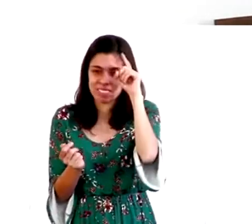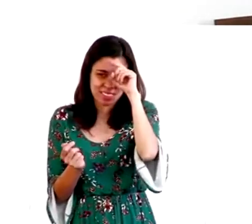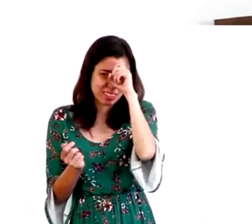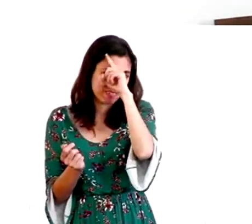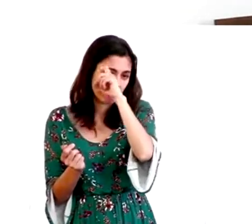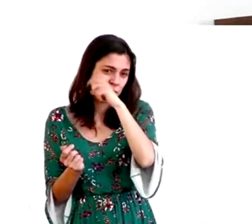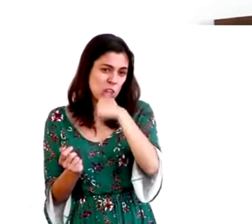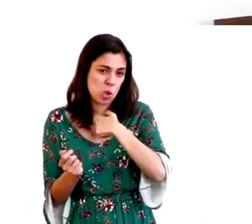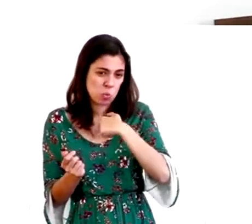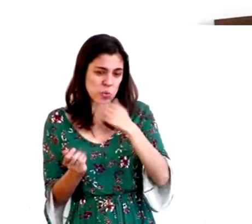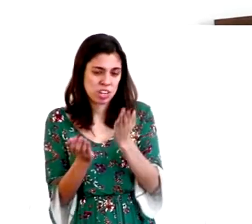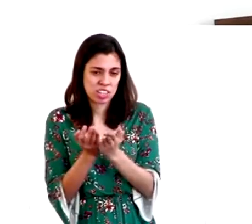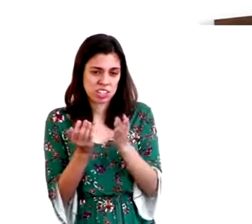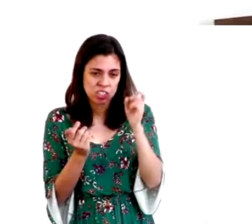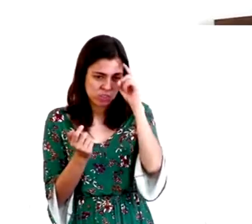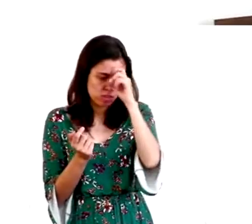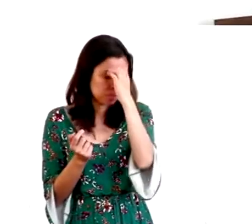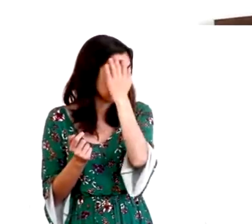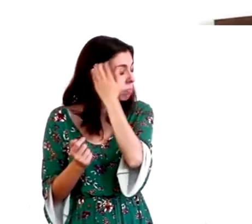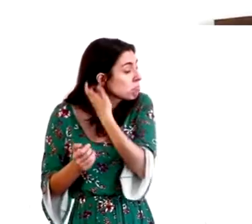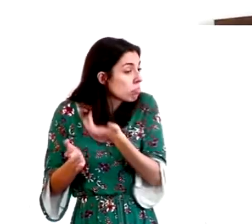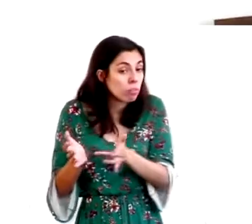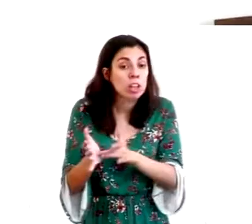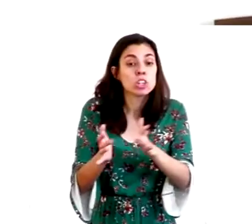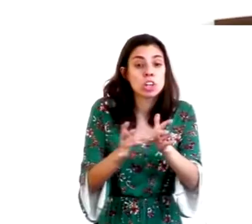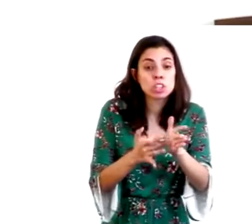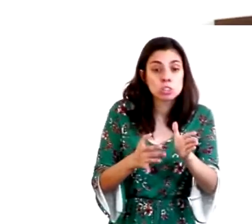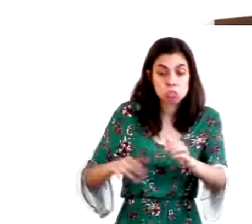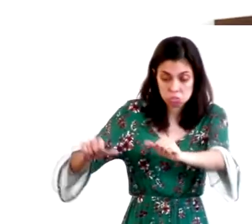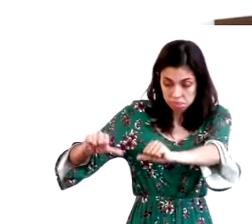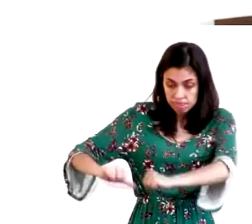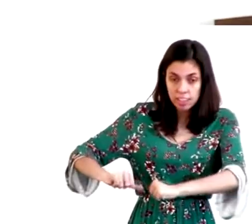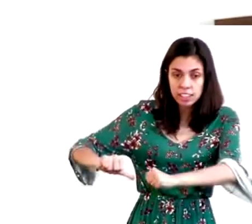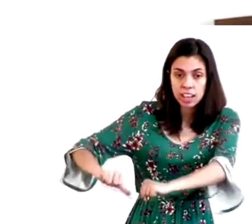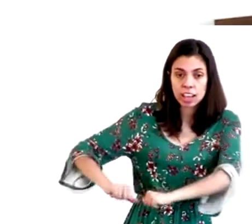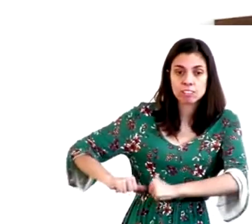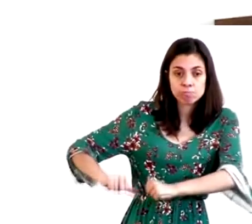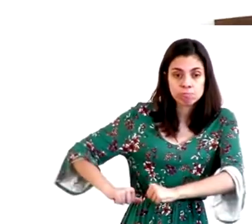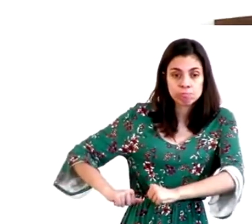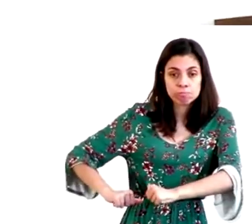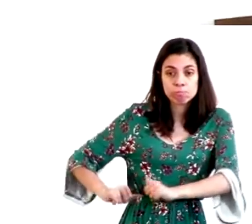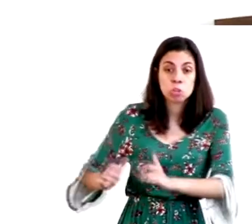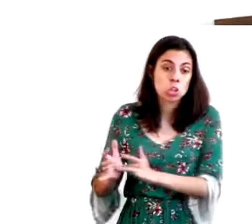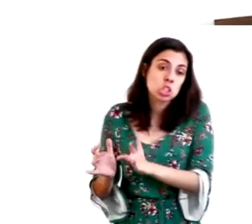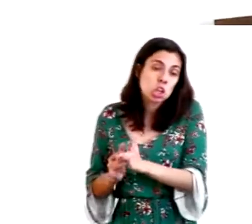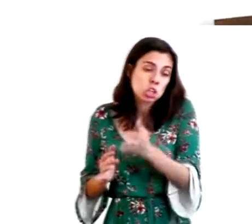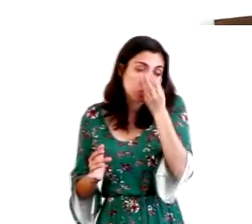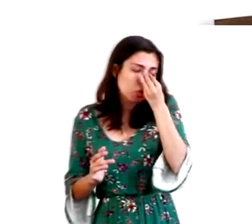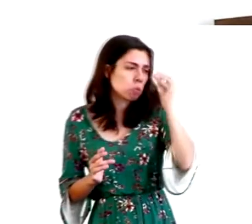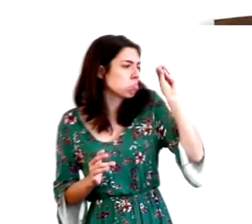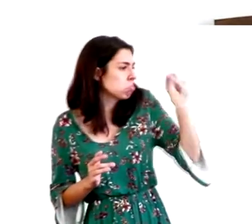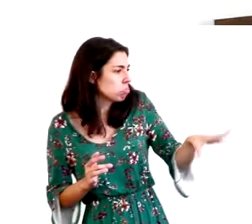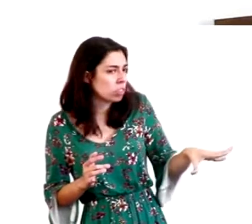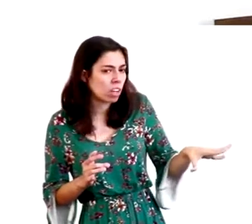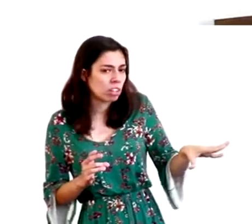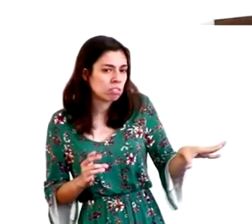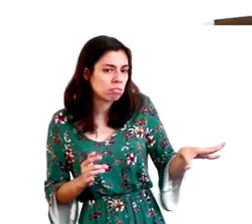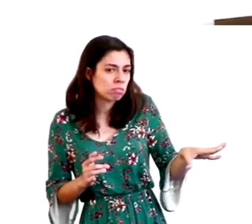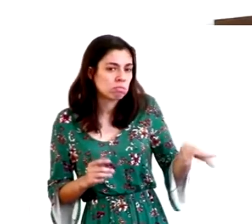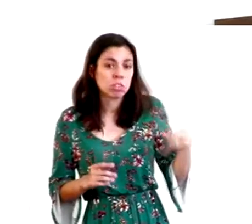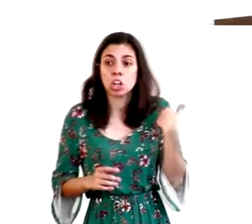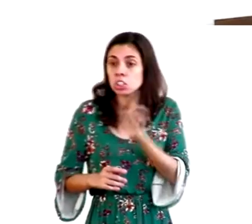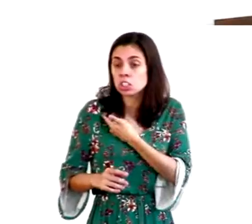Ele foi tentado, Ele foi testado, Ele foi rejeitado, Ele encontrou ferrenha